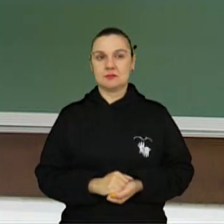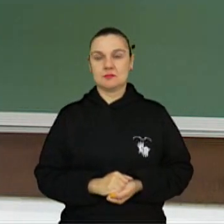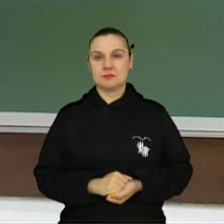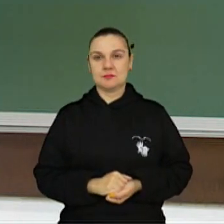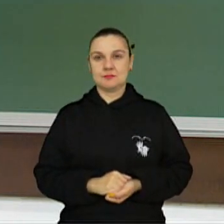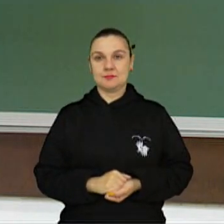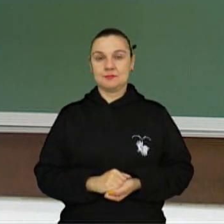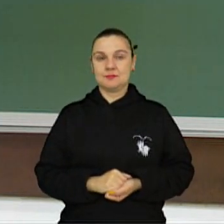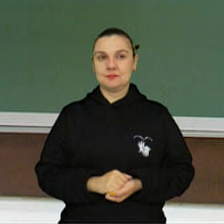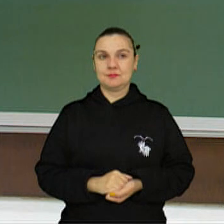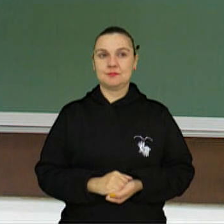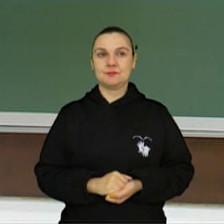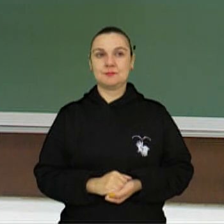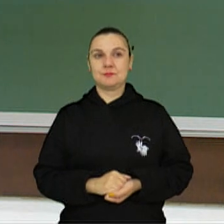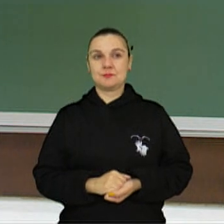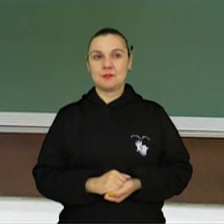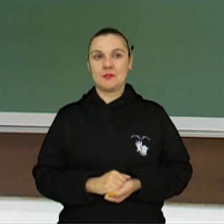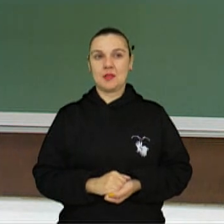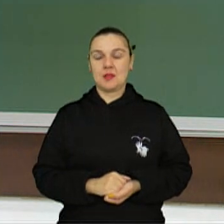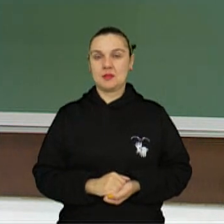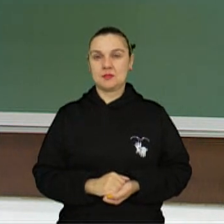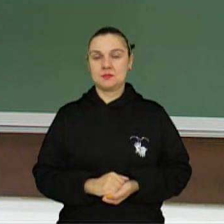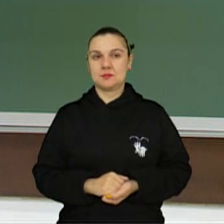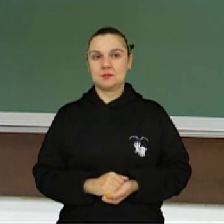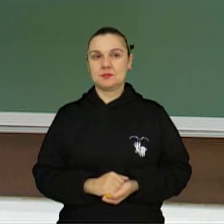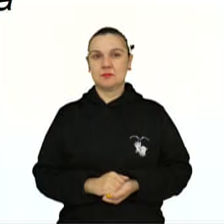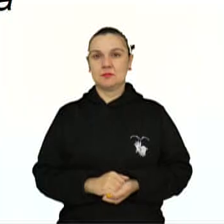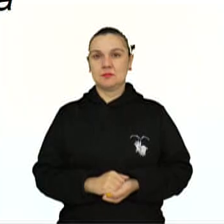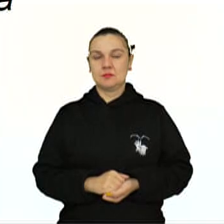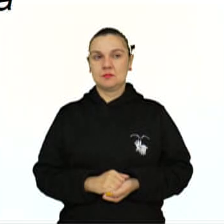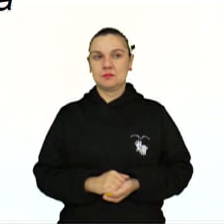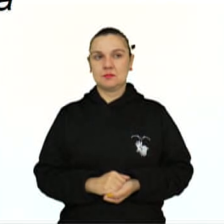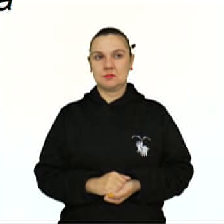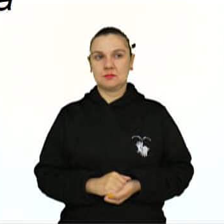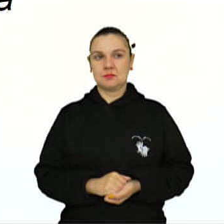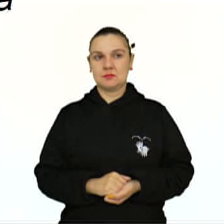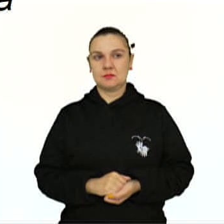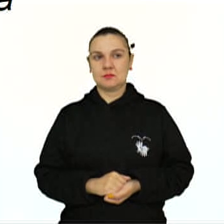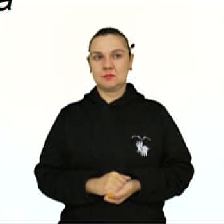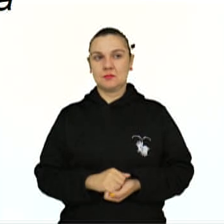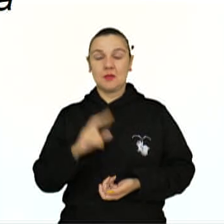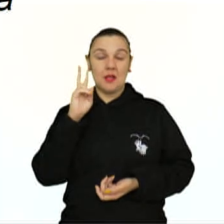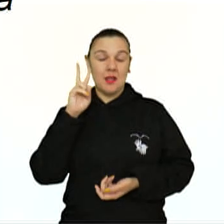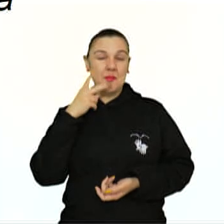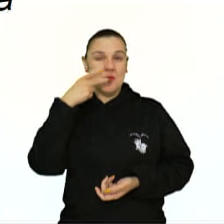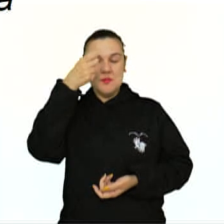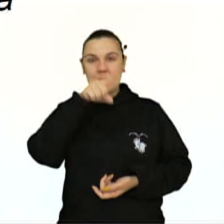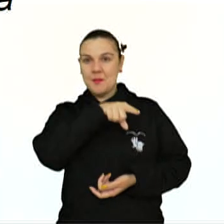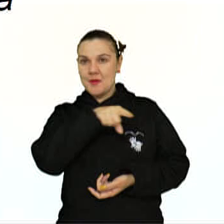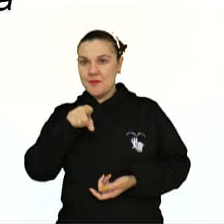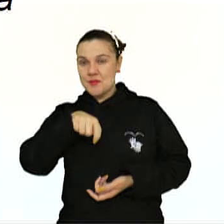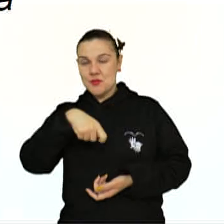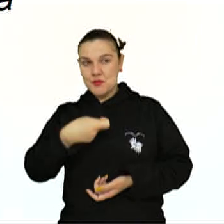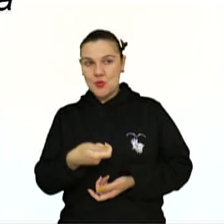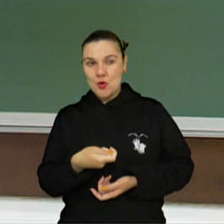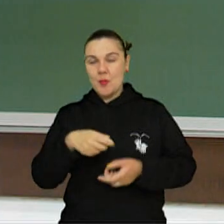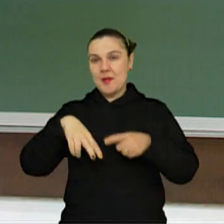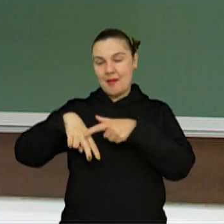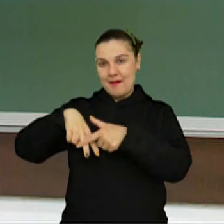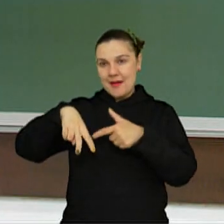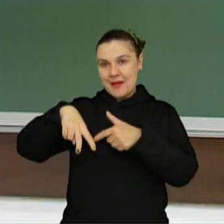siente bien. Tranquilo? Depois teremos aqui, me duelen las piernas. Lembra quando eu falei para vocês da parte das pernas